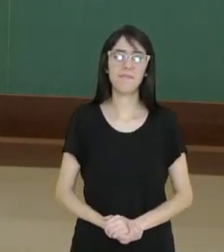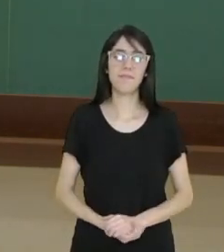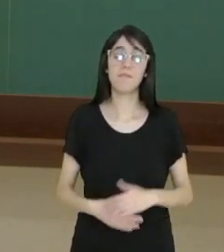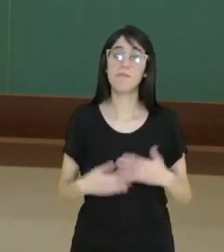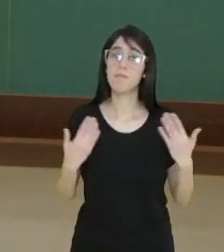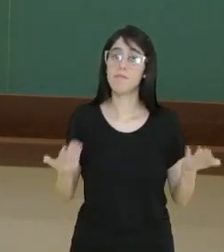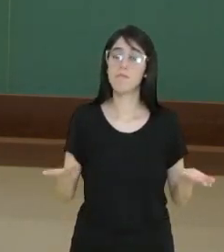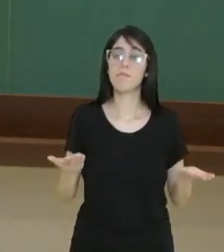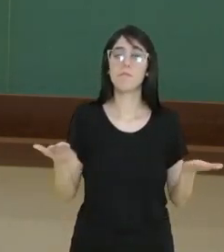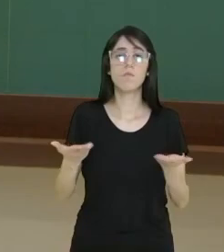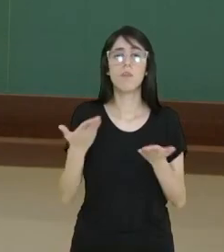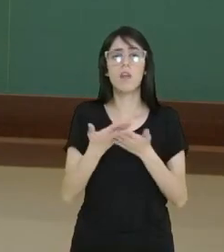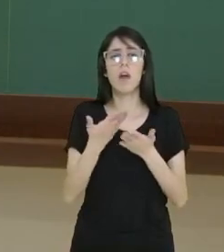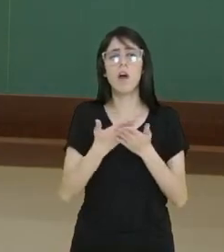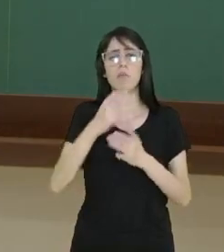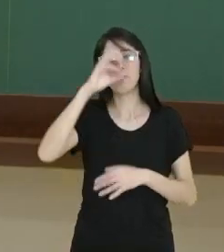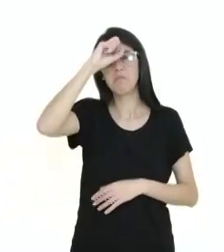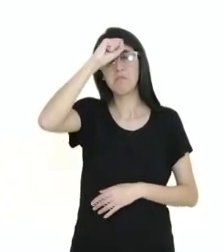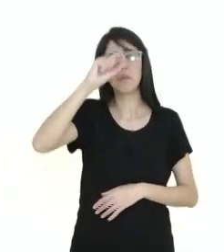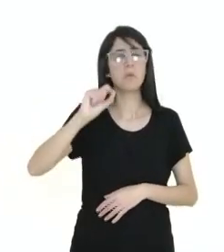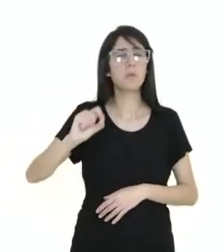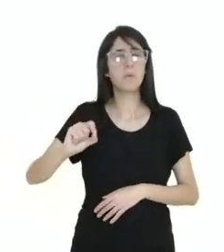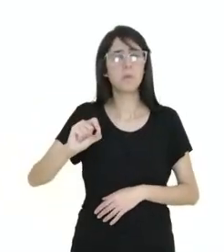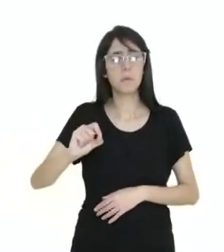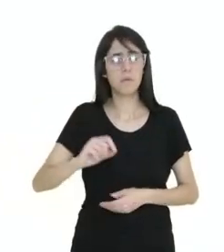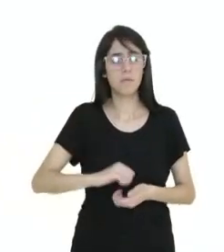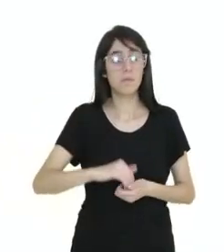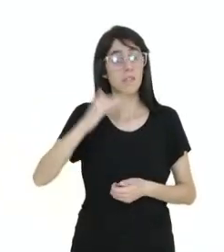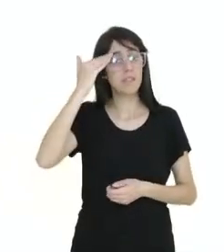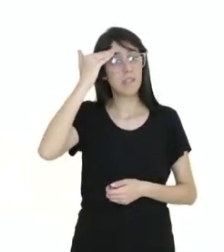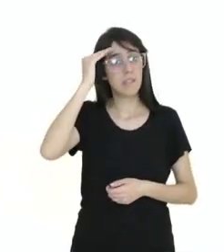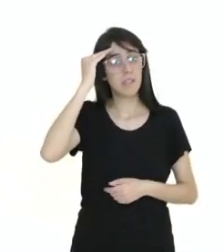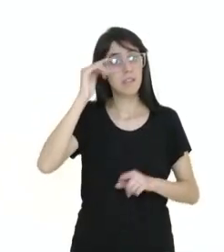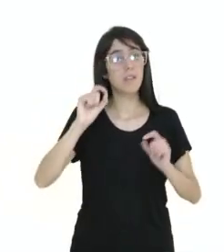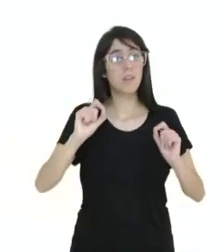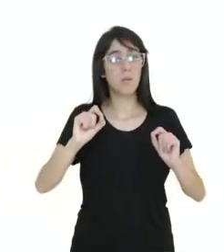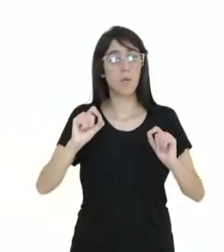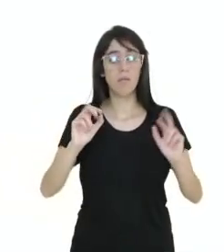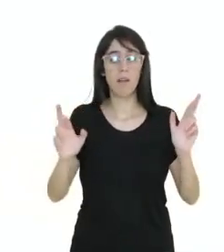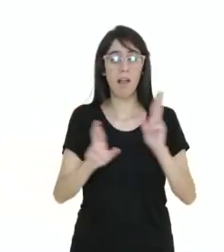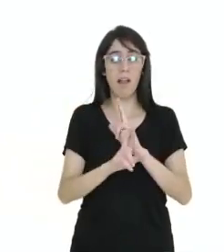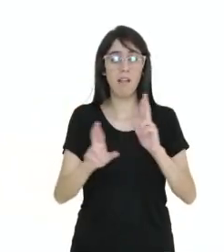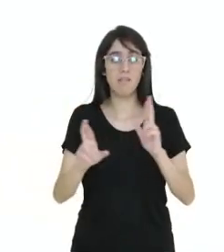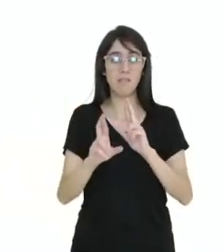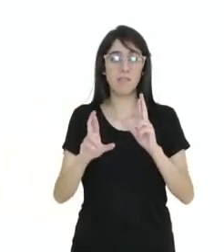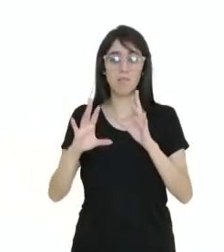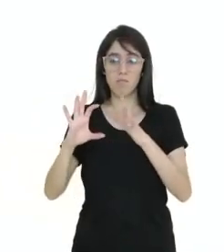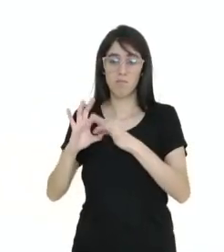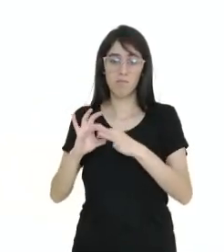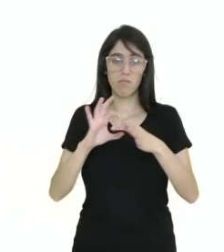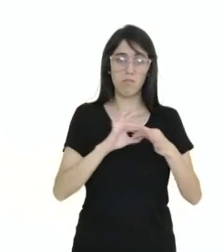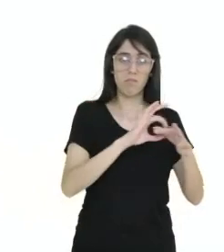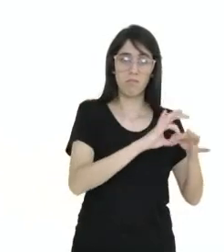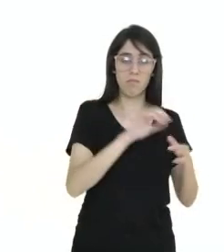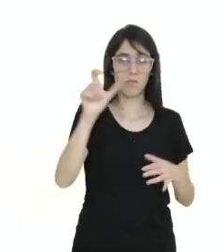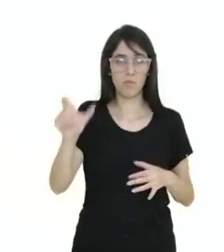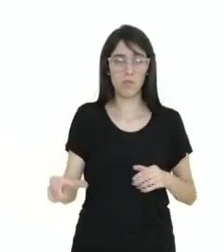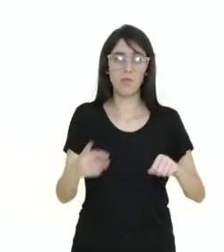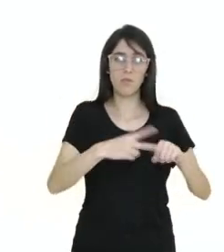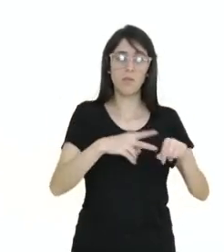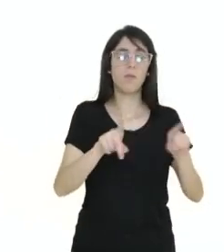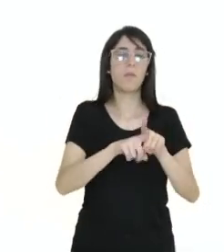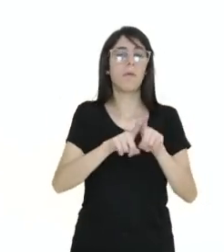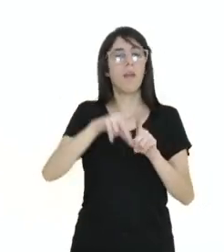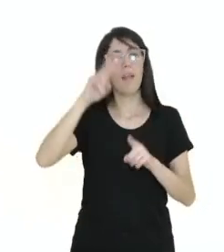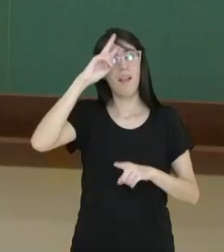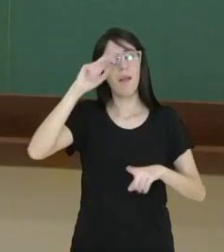Então, o que nós fizemos na aula de hoje? Compreendemos a relação de concordância entre o sujeito e o verbo e também relembramos